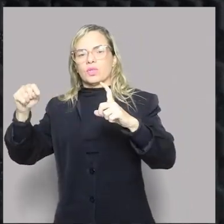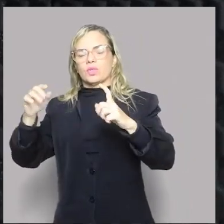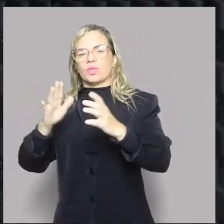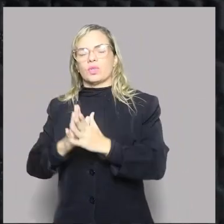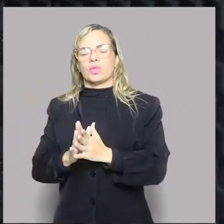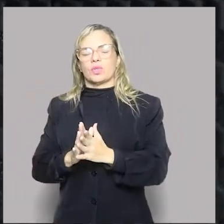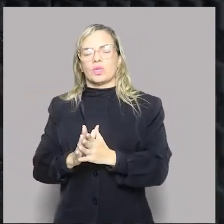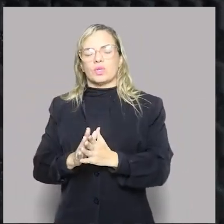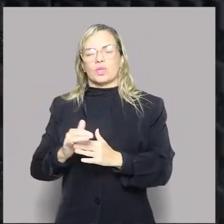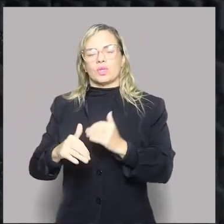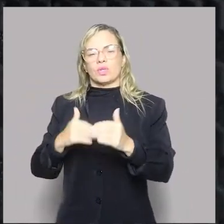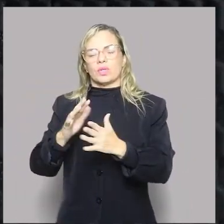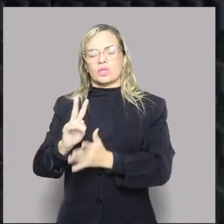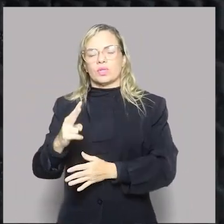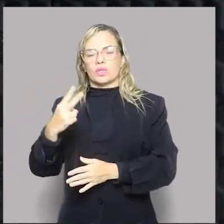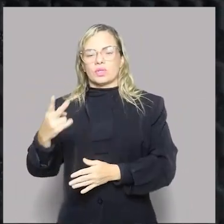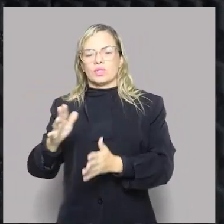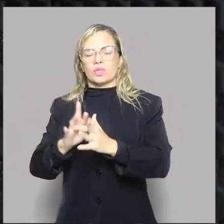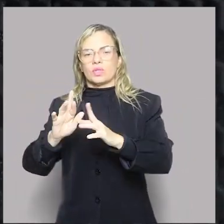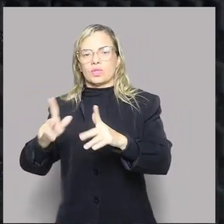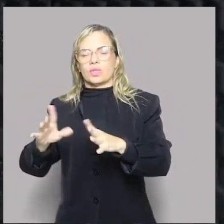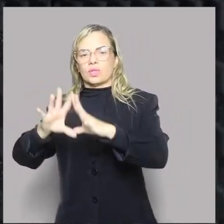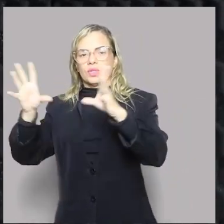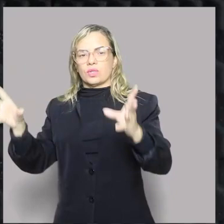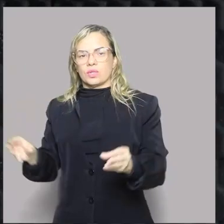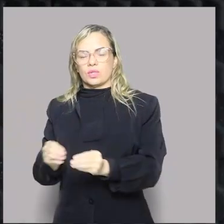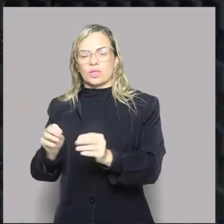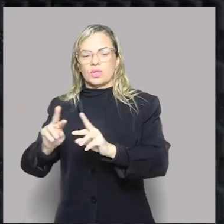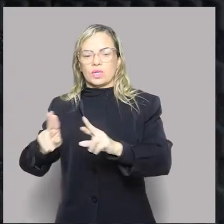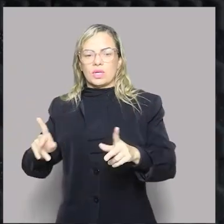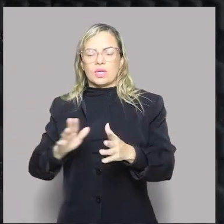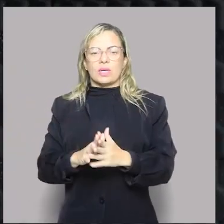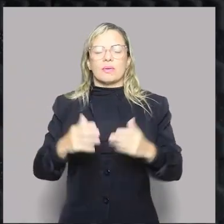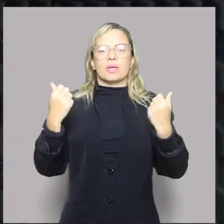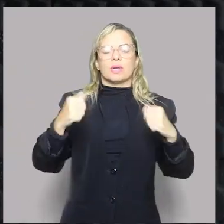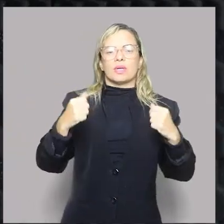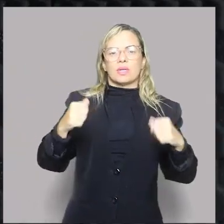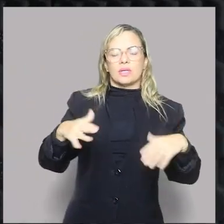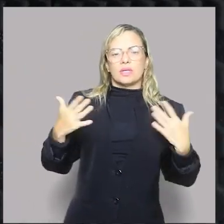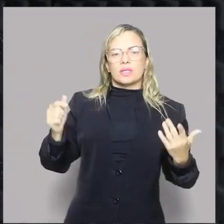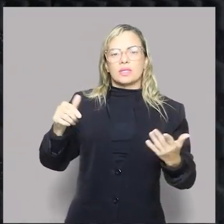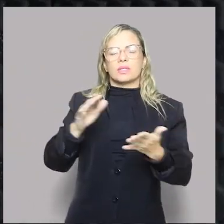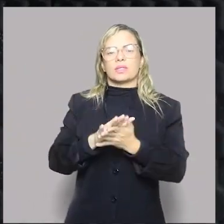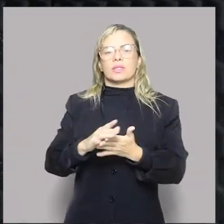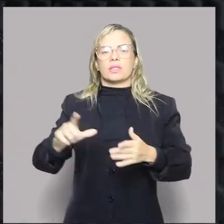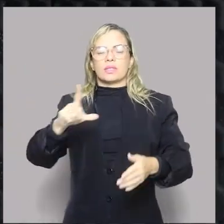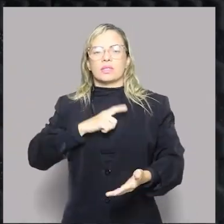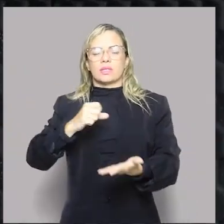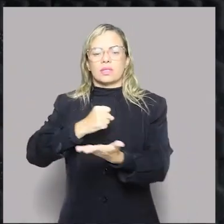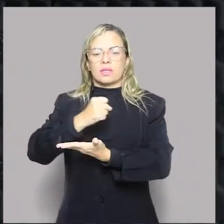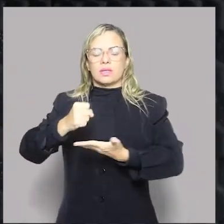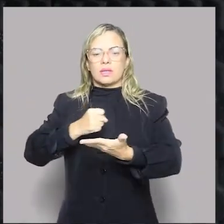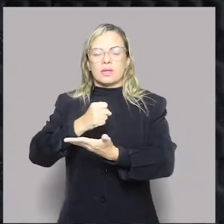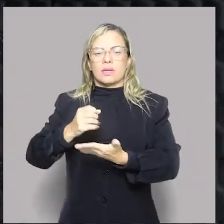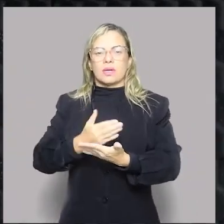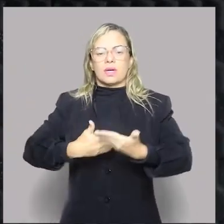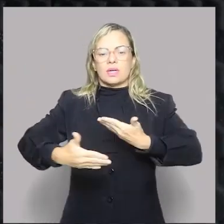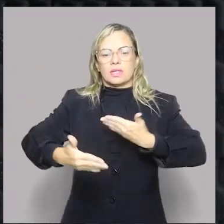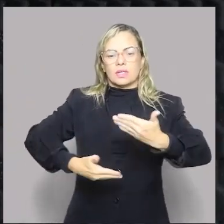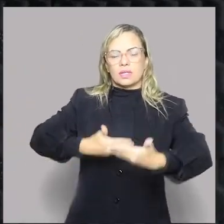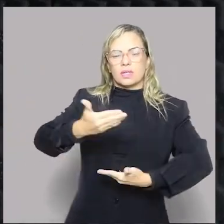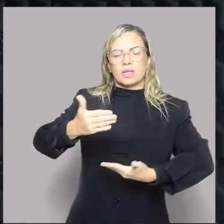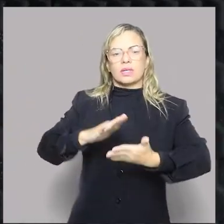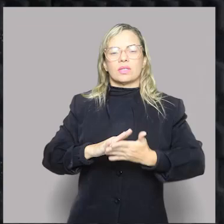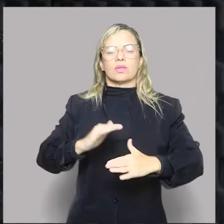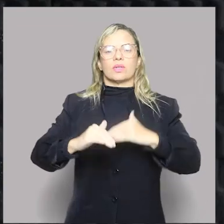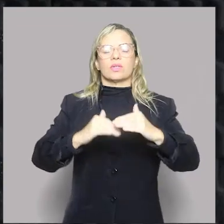operador argumentativo de prioridade. Agora, muita atenção. Esse operador argumentativo de